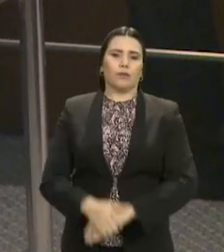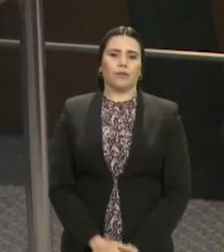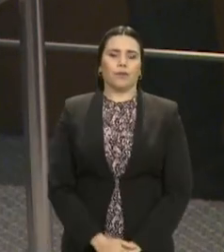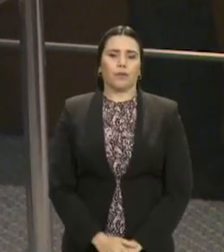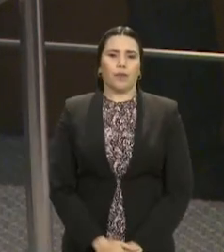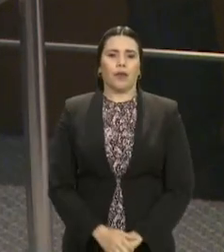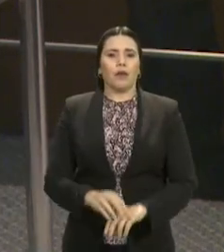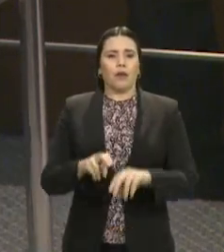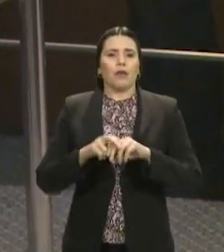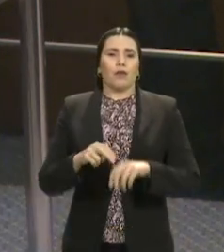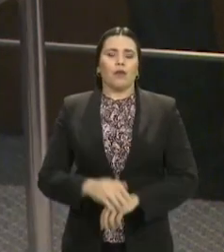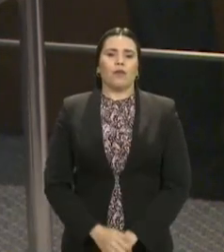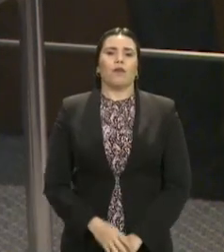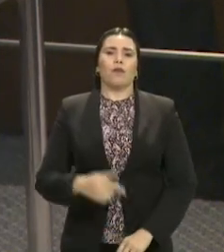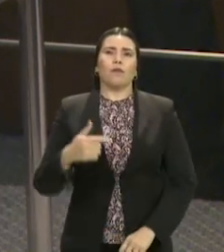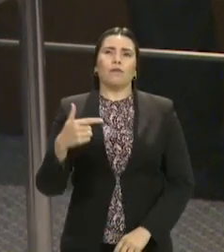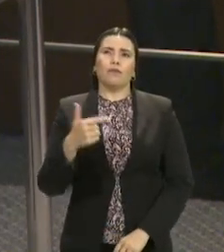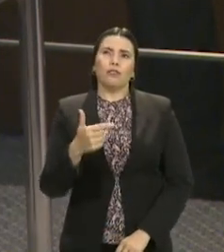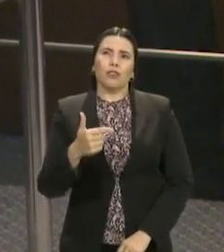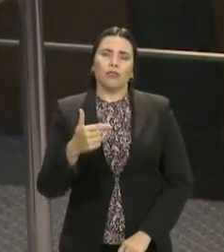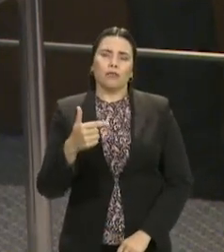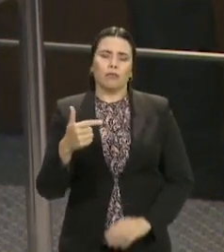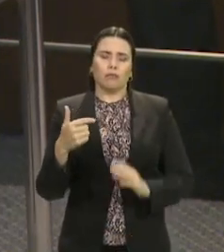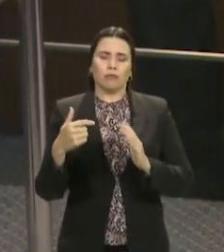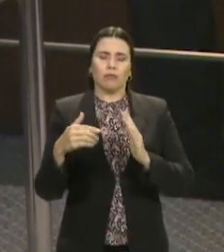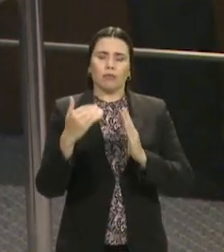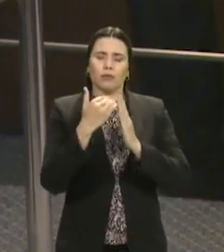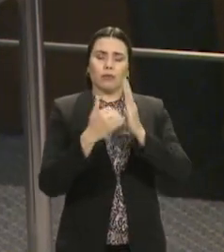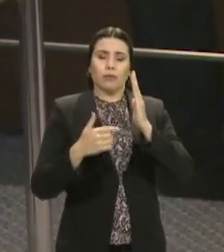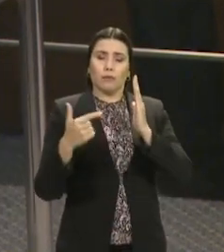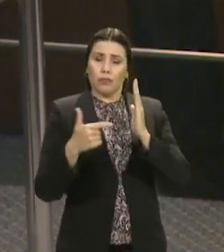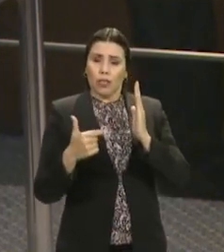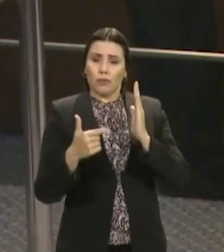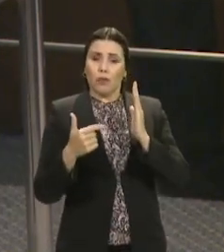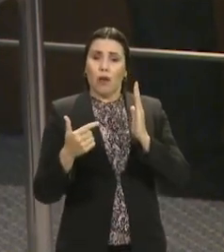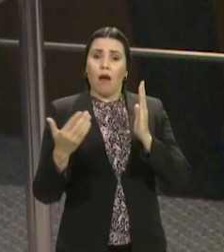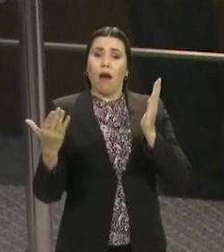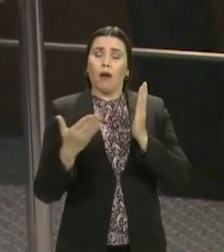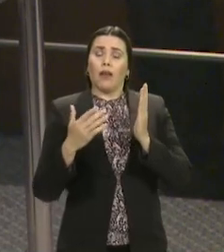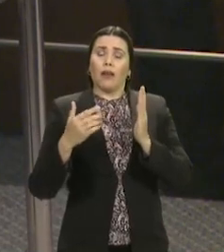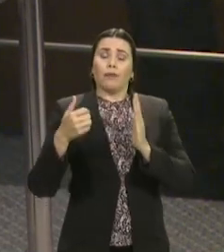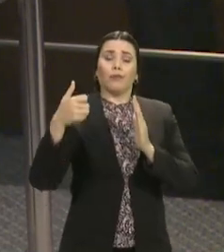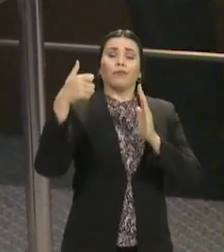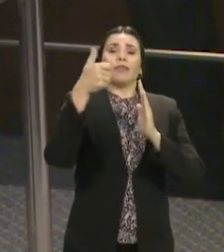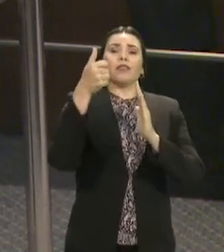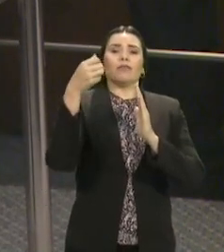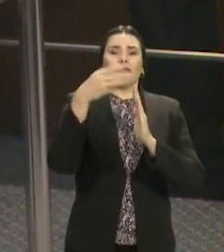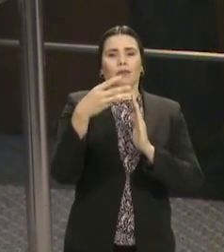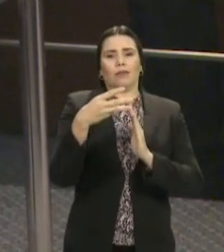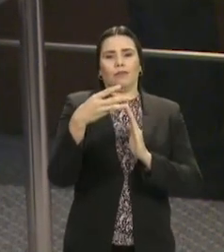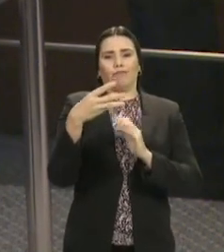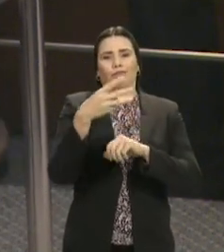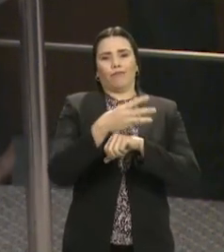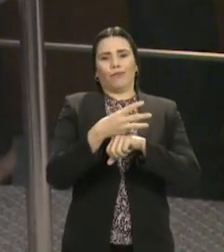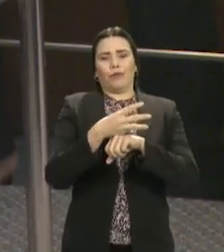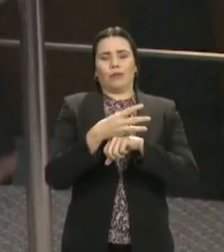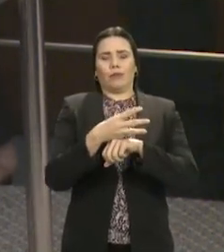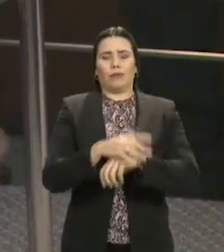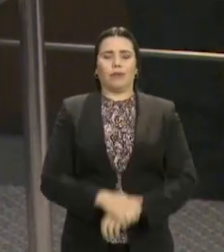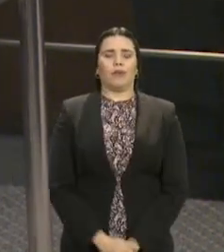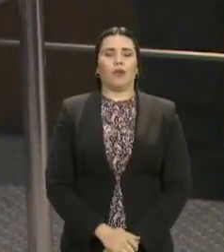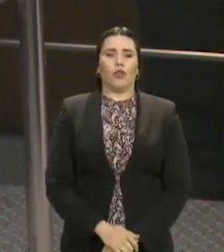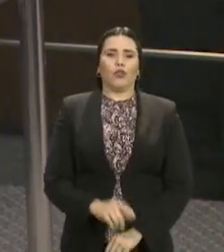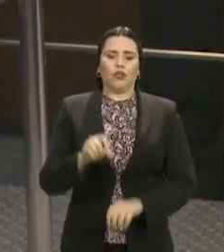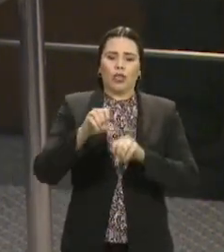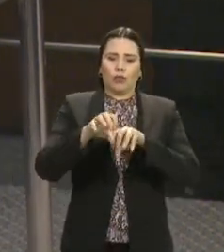né, do IDEB para o 13º. Foram conquistas que nos deixaram muito felizes, mas ainda precisamos